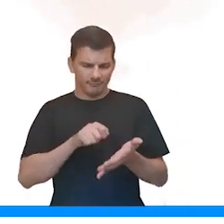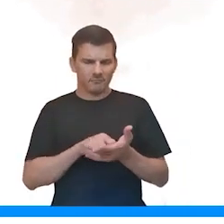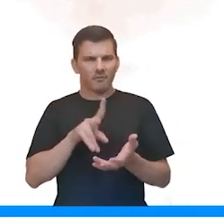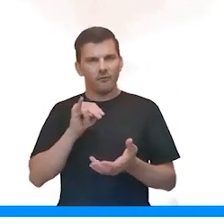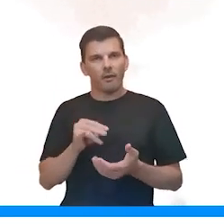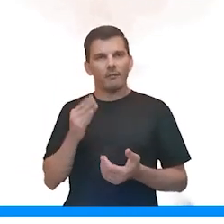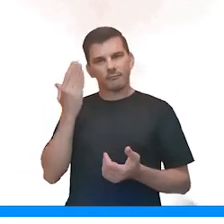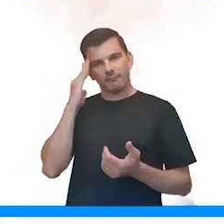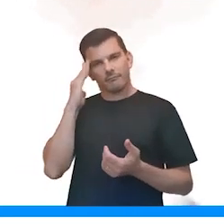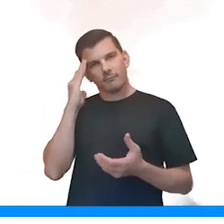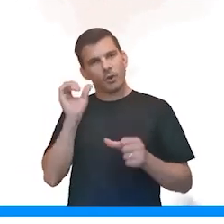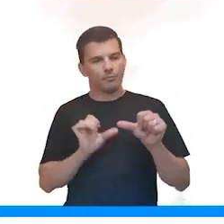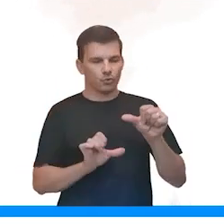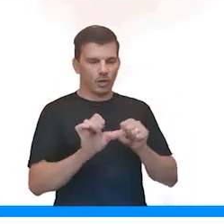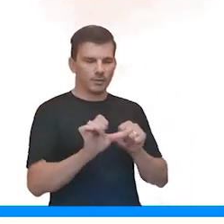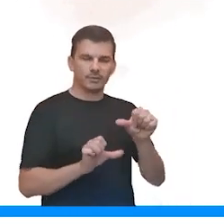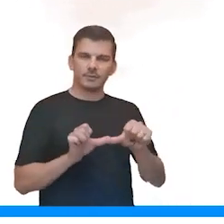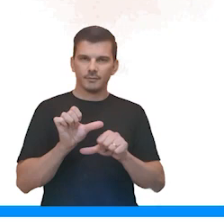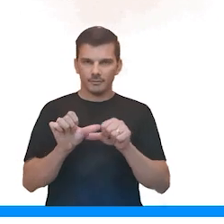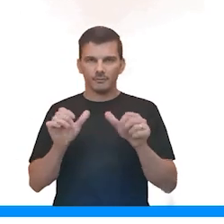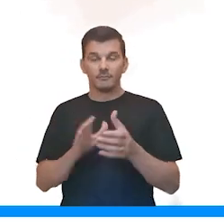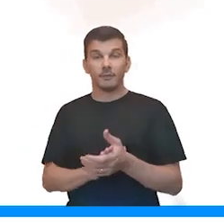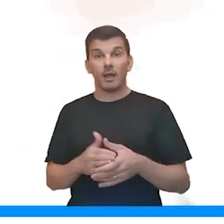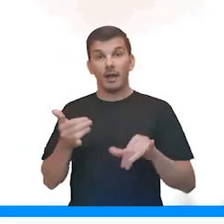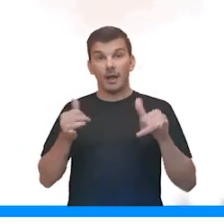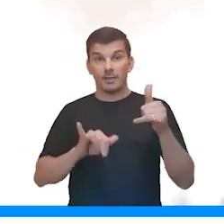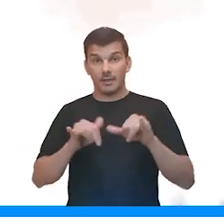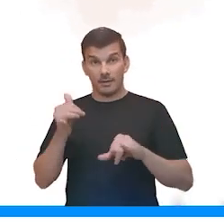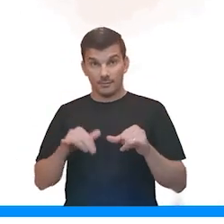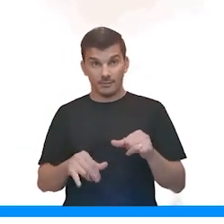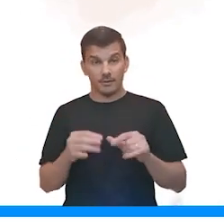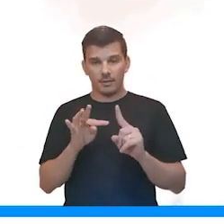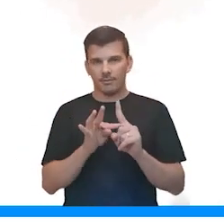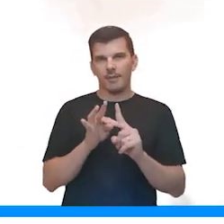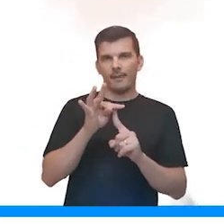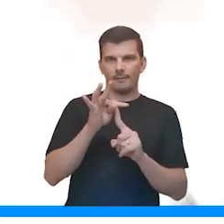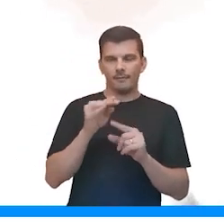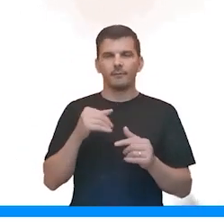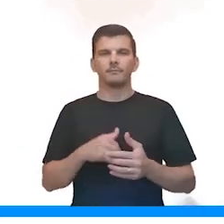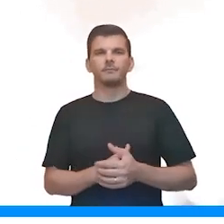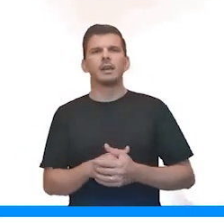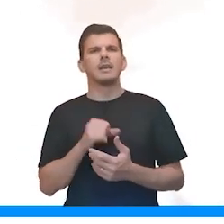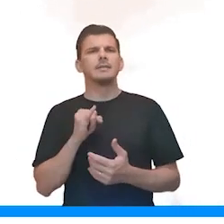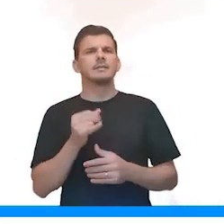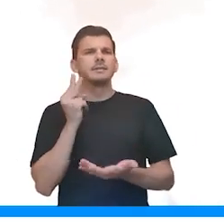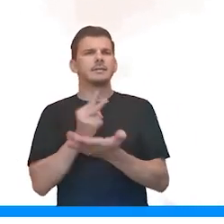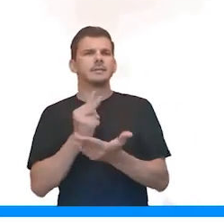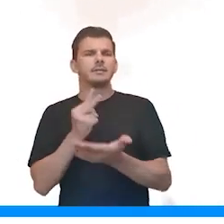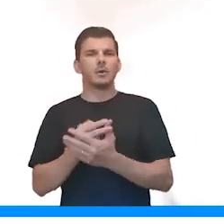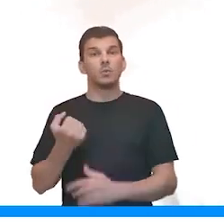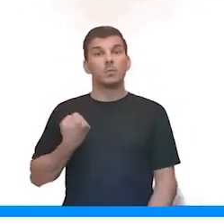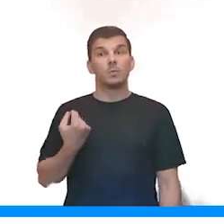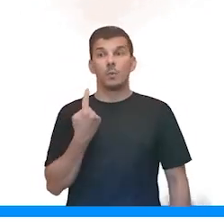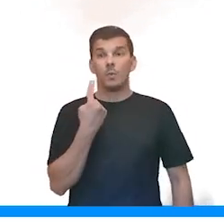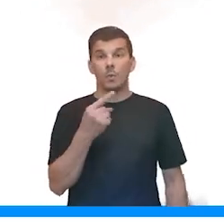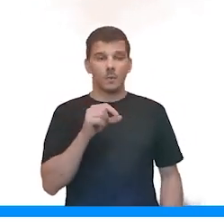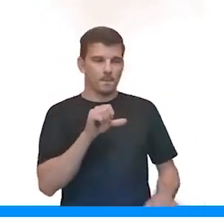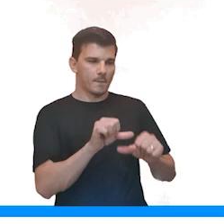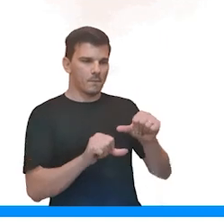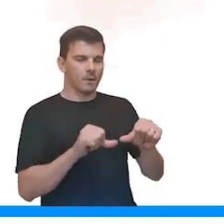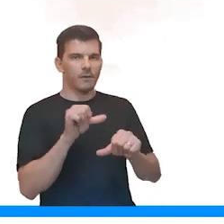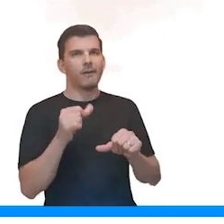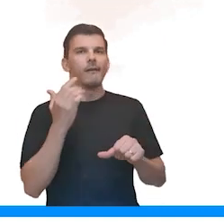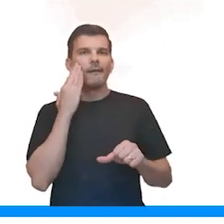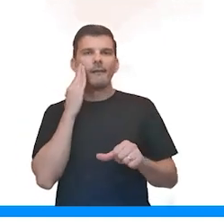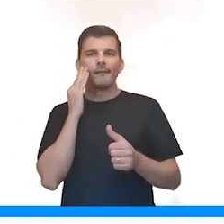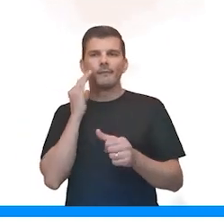bem legal? Anota a equação e vai analisando, ó. PV igual a NRT. Principalmente analisa a pressão, o volume e a temperatura. Se eu fixar